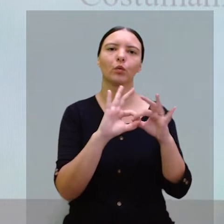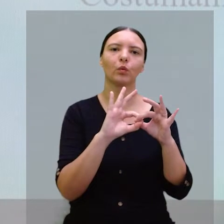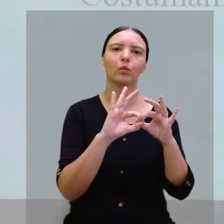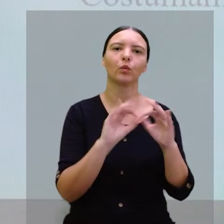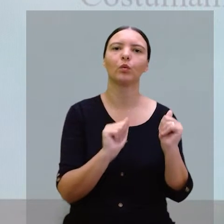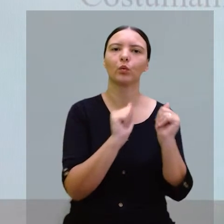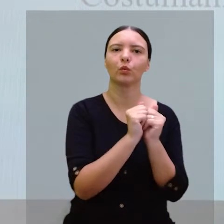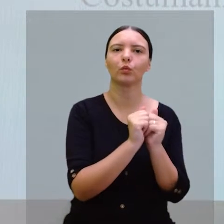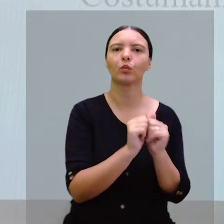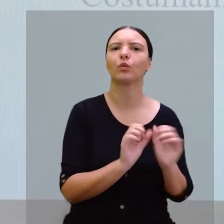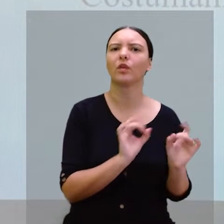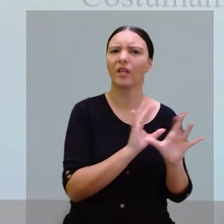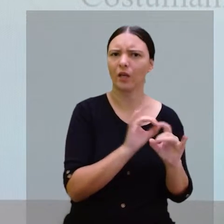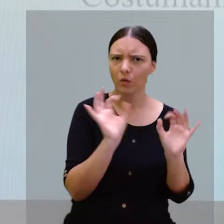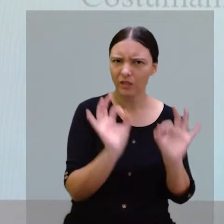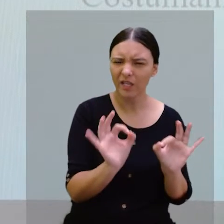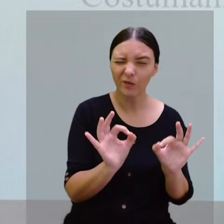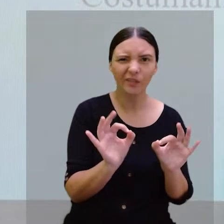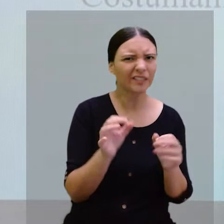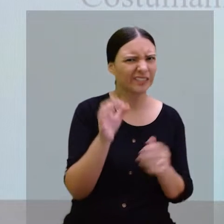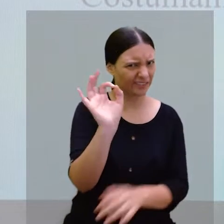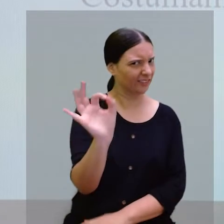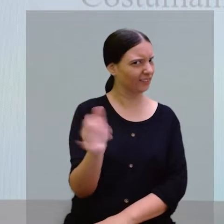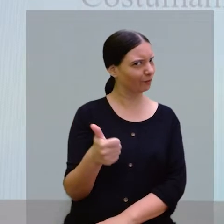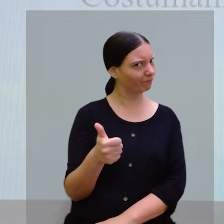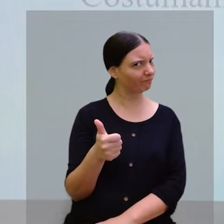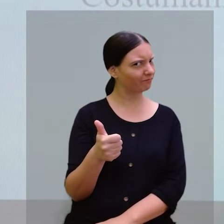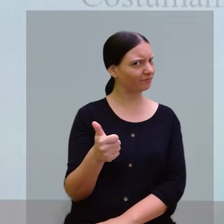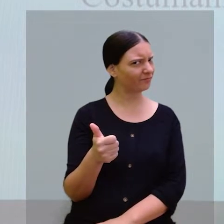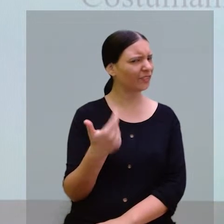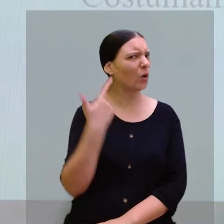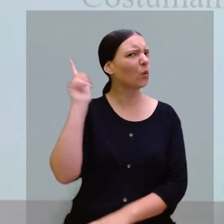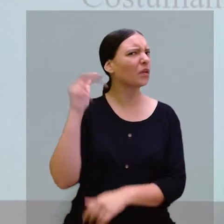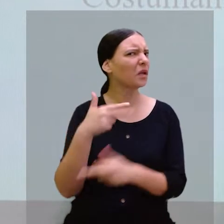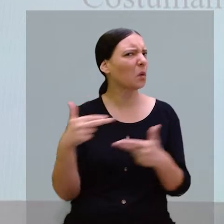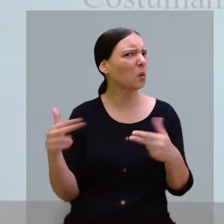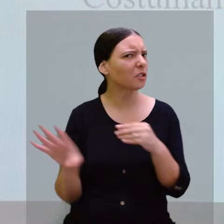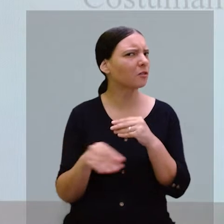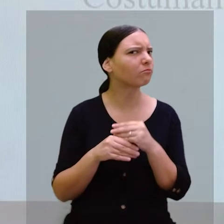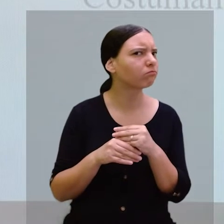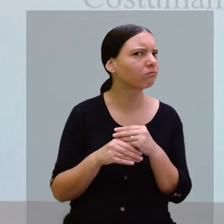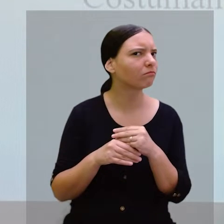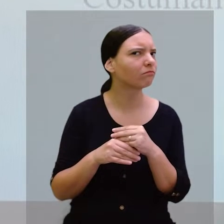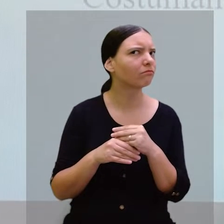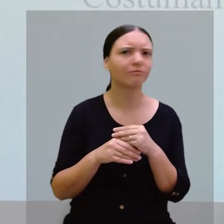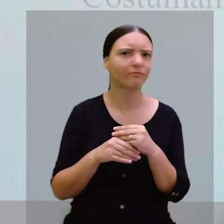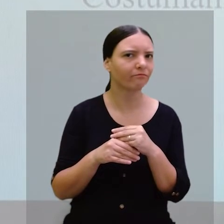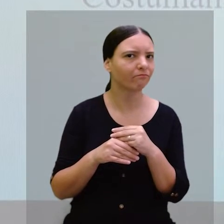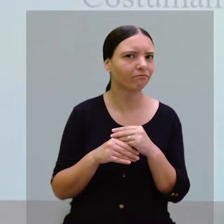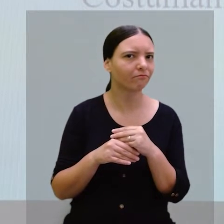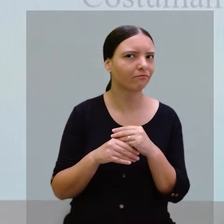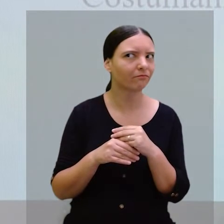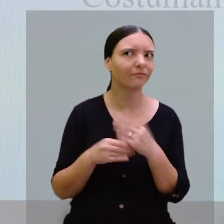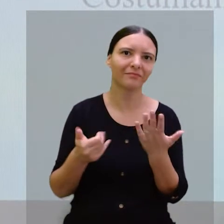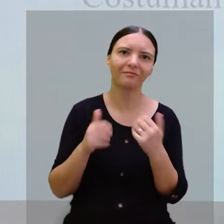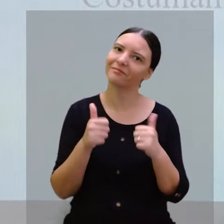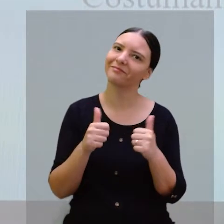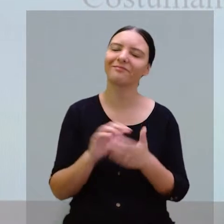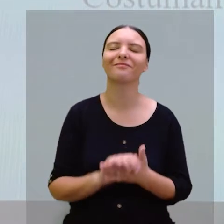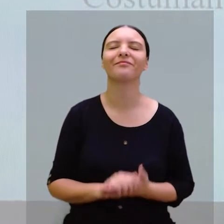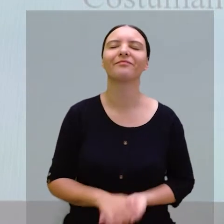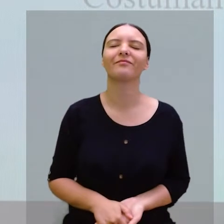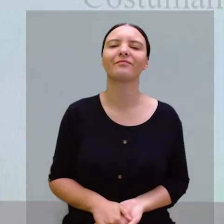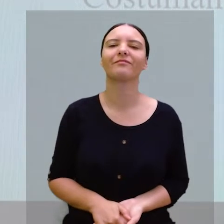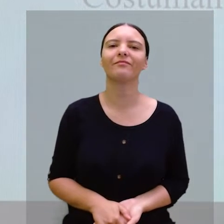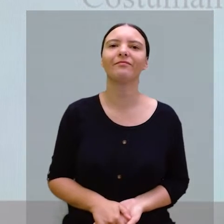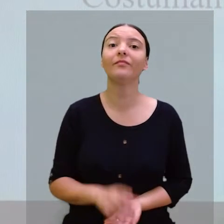também técnica, não é isso? Estou acertando? Tem alguma outra coisa? Não? Tá, beleza.